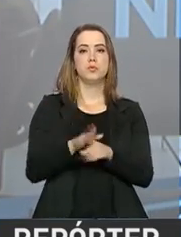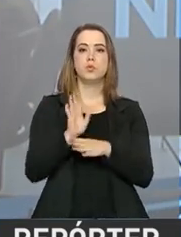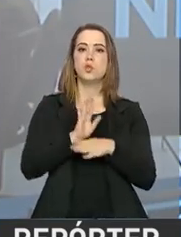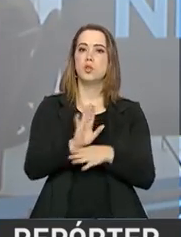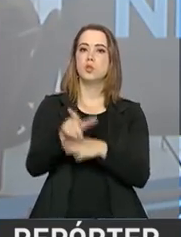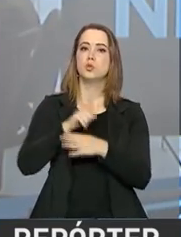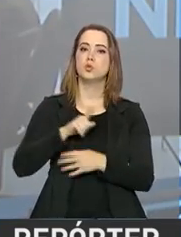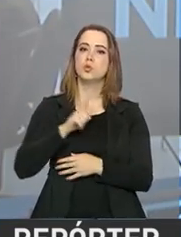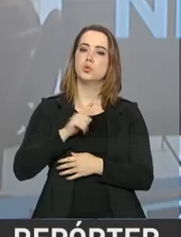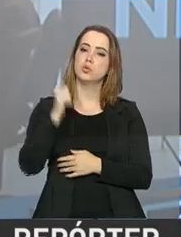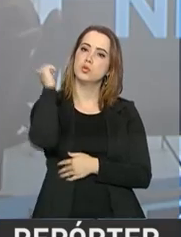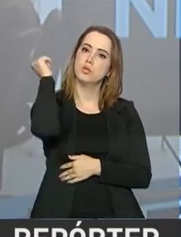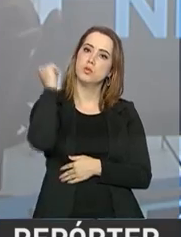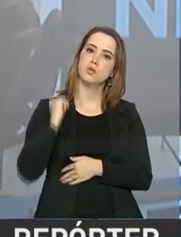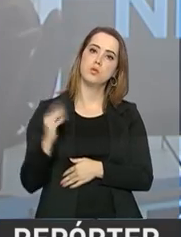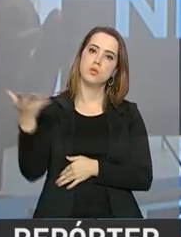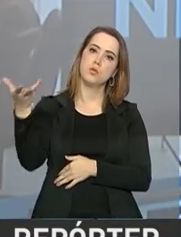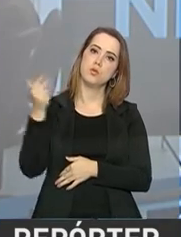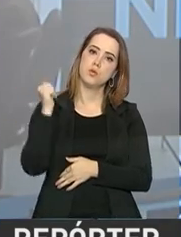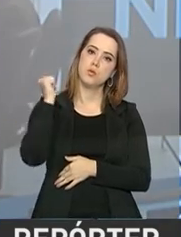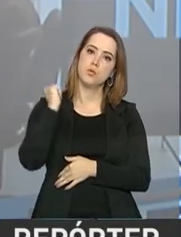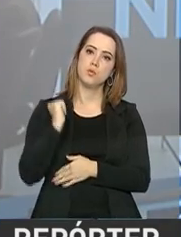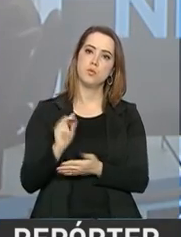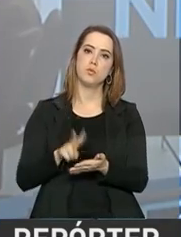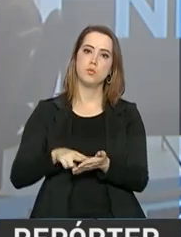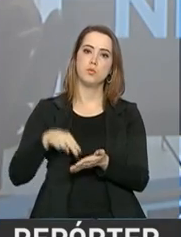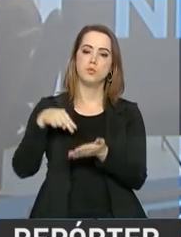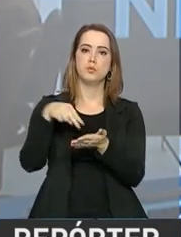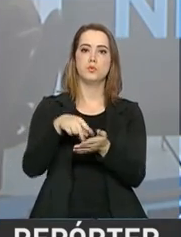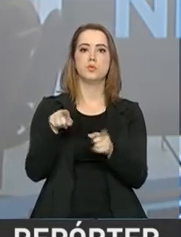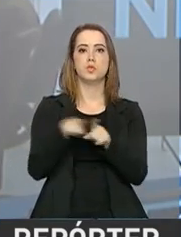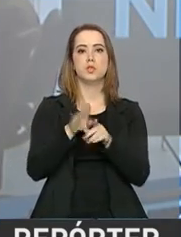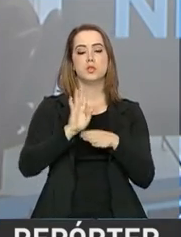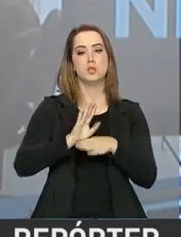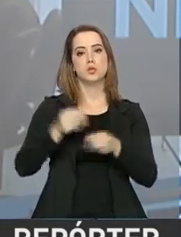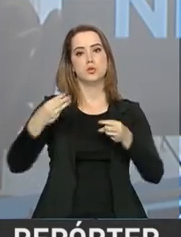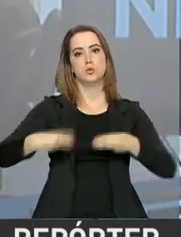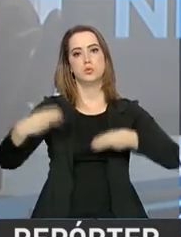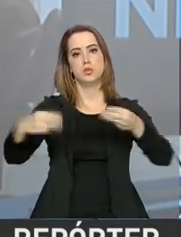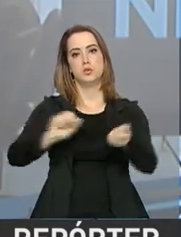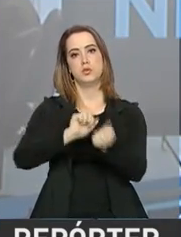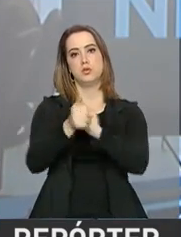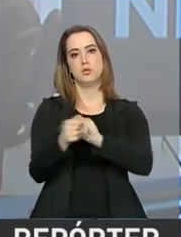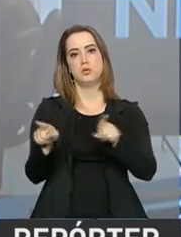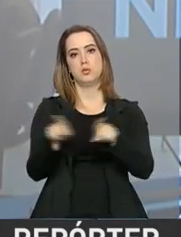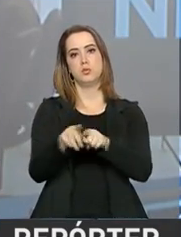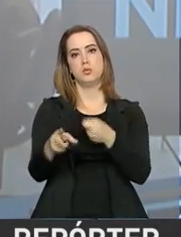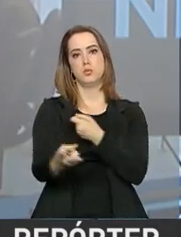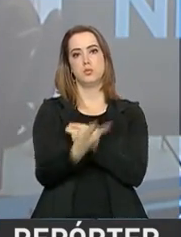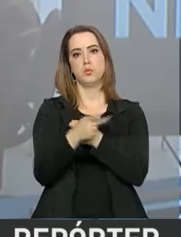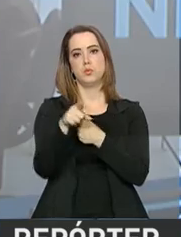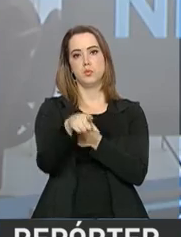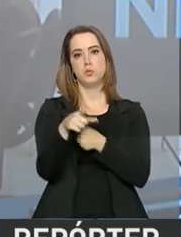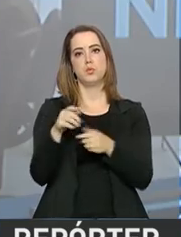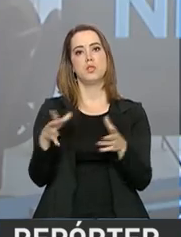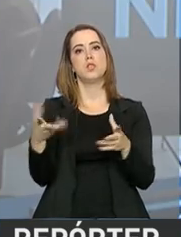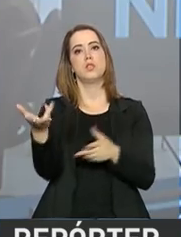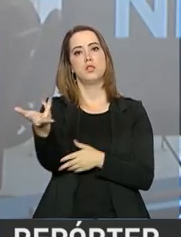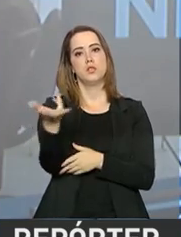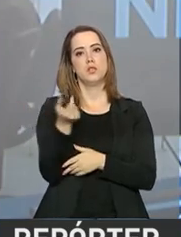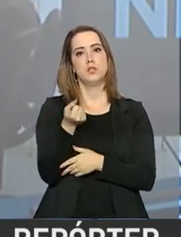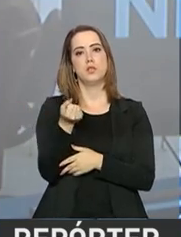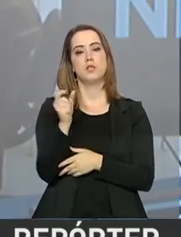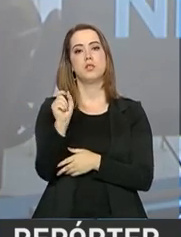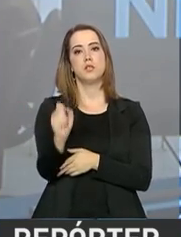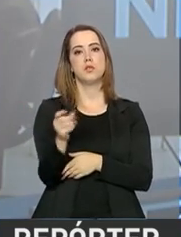programa de autto rendimento do Ministério do Esporte e também do Ministério da Defesa Robson é atleta bolsa pódio